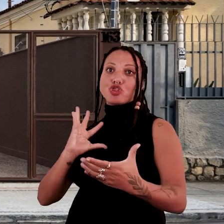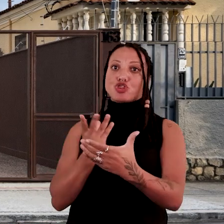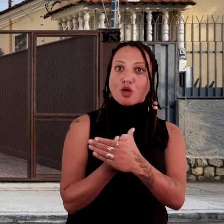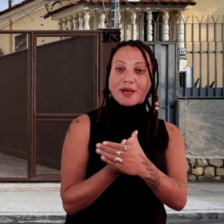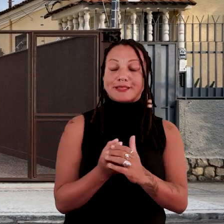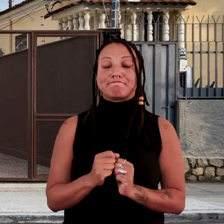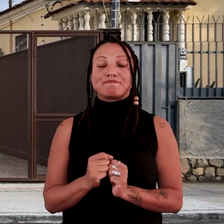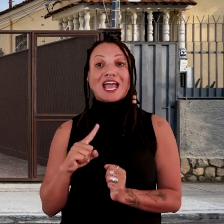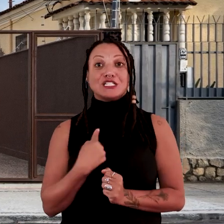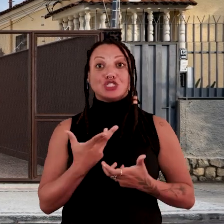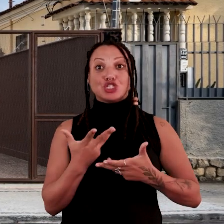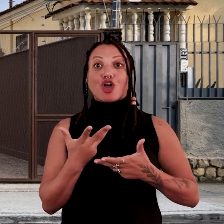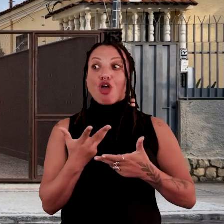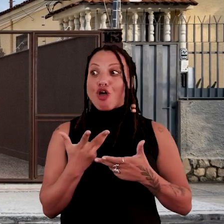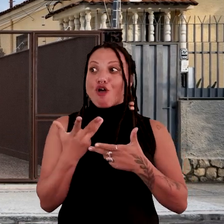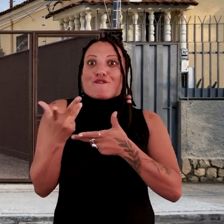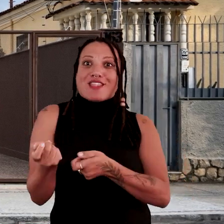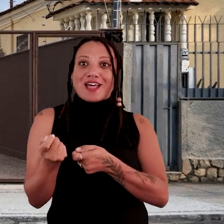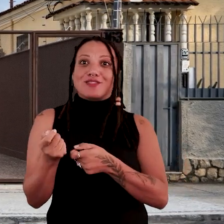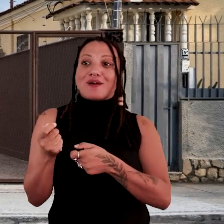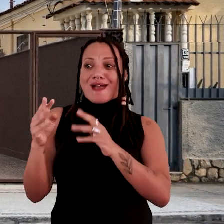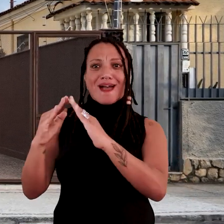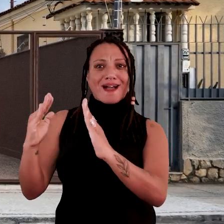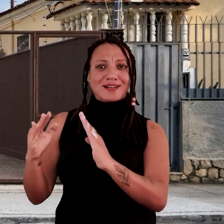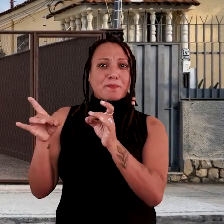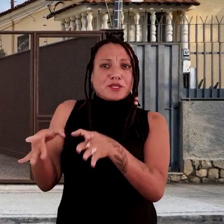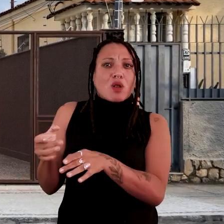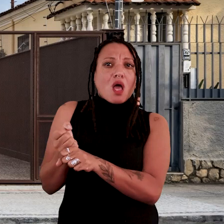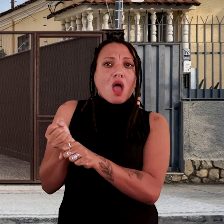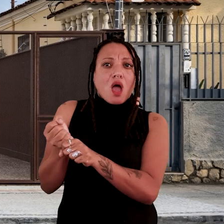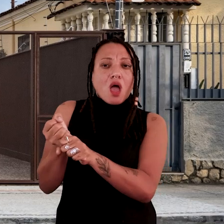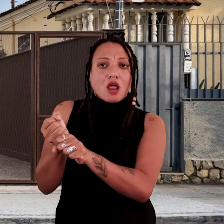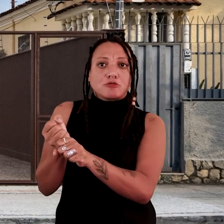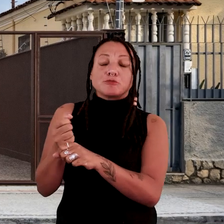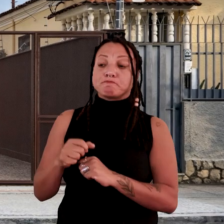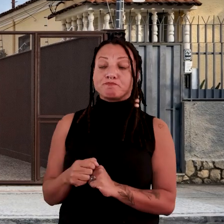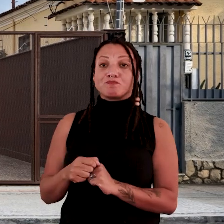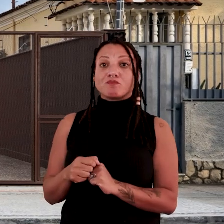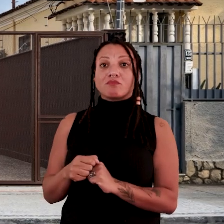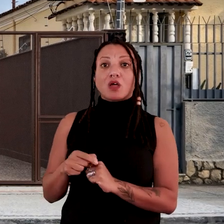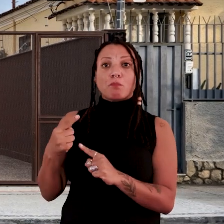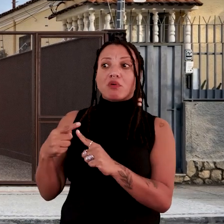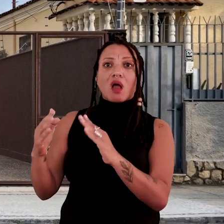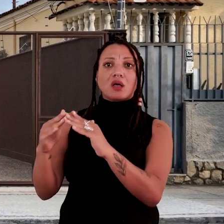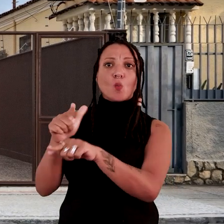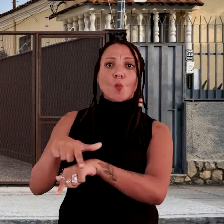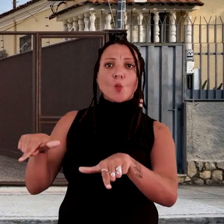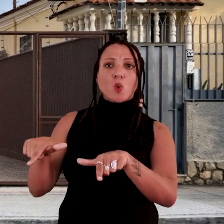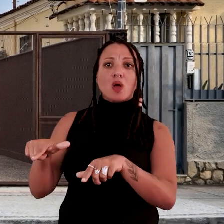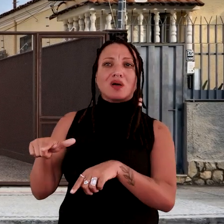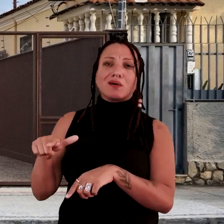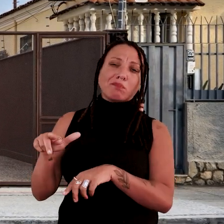desse esvaziamento, tinha diversas patologias, no qual a gente teve que fazer um estudo muito profundo de entender o que era possível manter